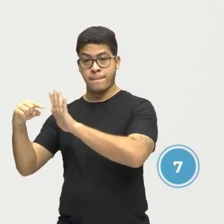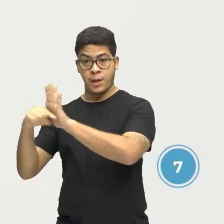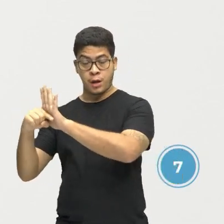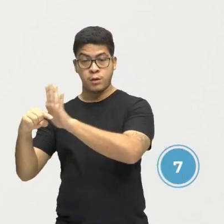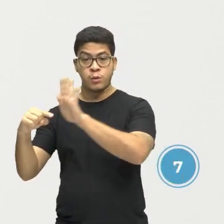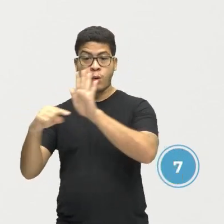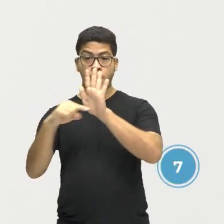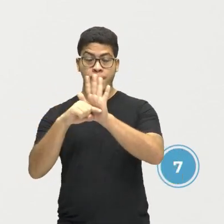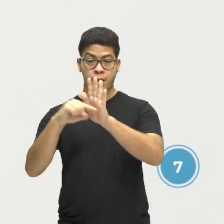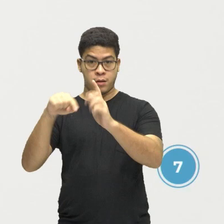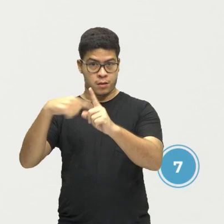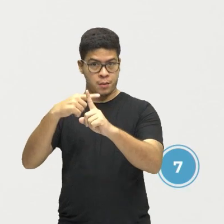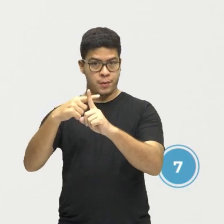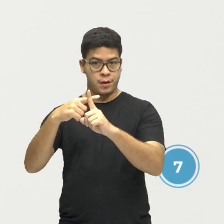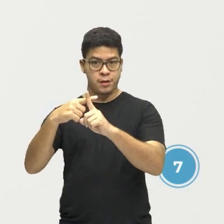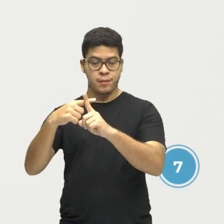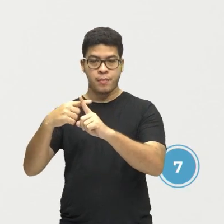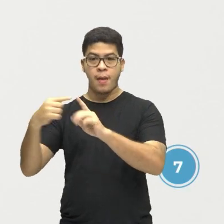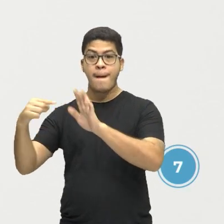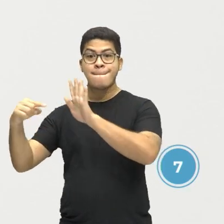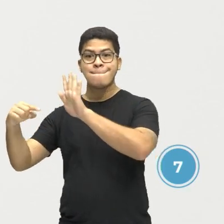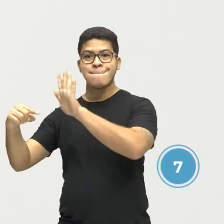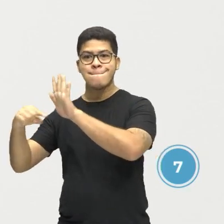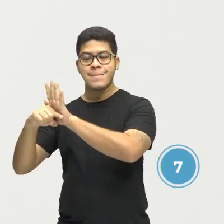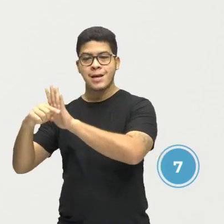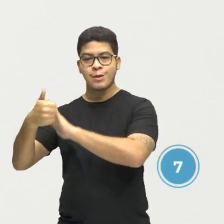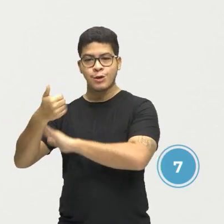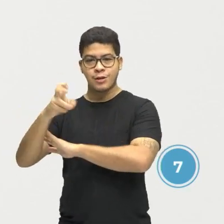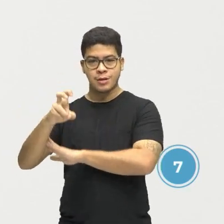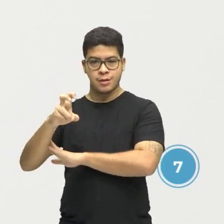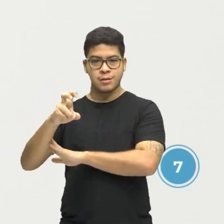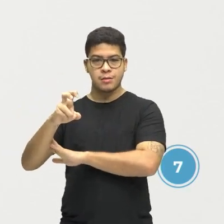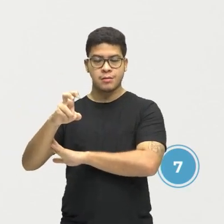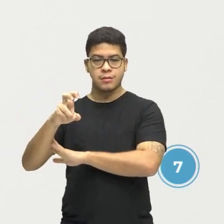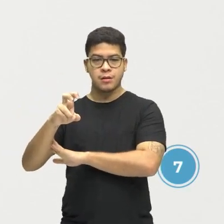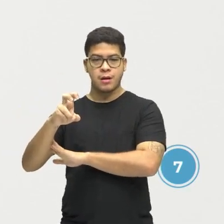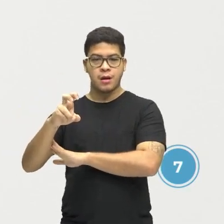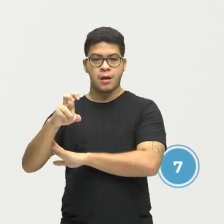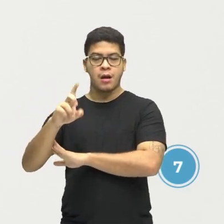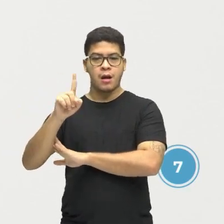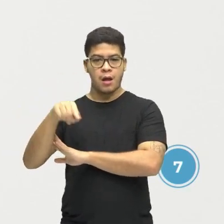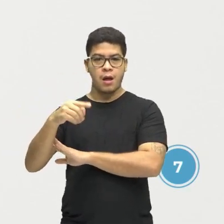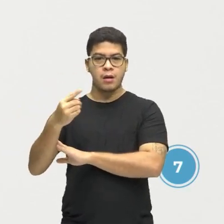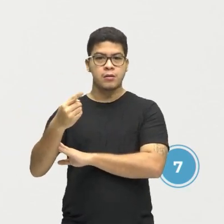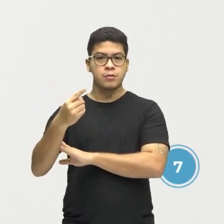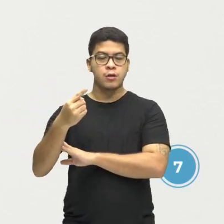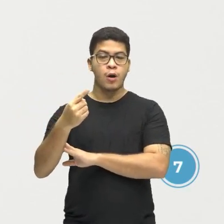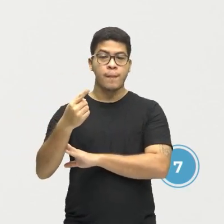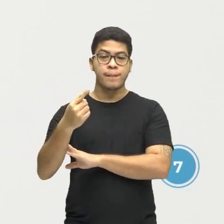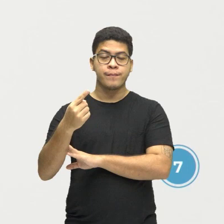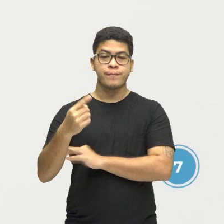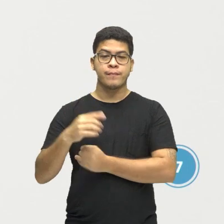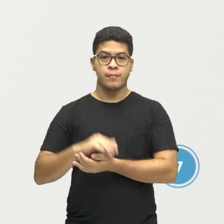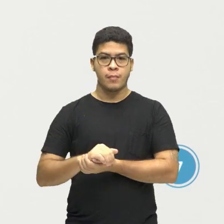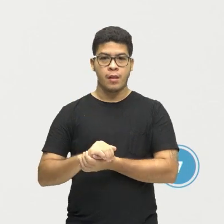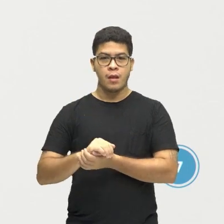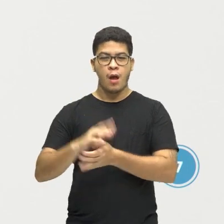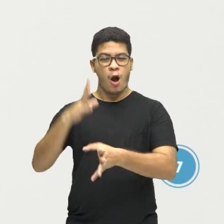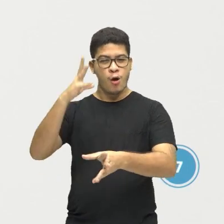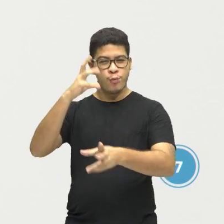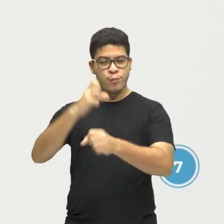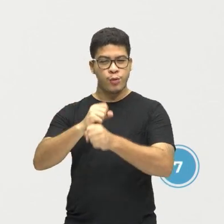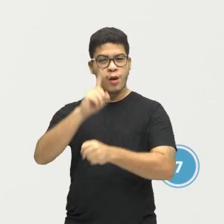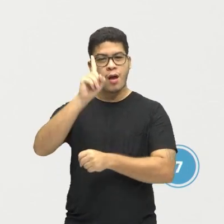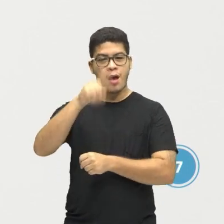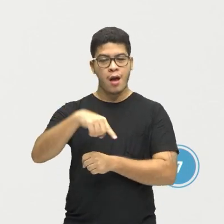negativo. Sinais iguais, eu somo e repito o sinal. E aí, resultado aqui, ó, menos 5,